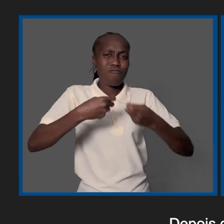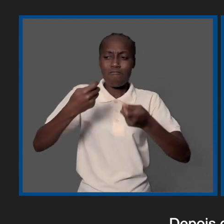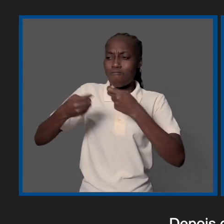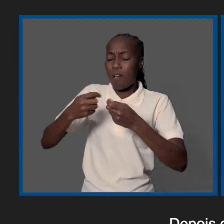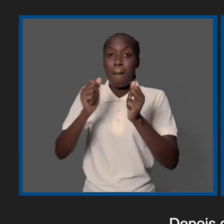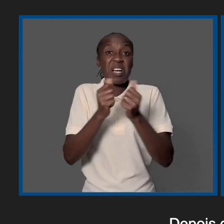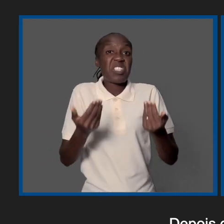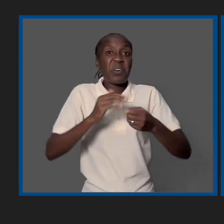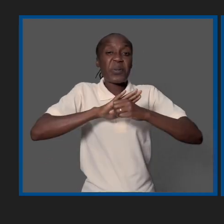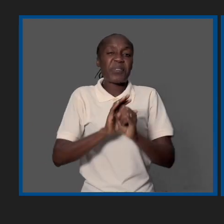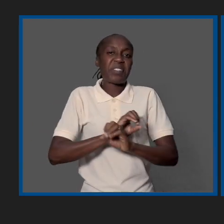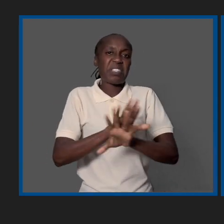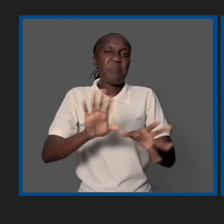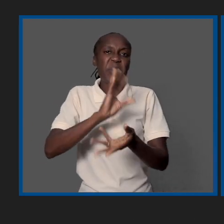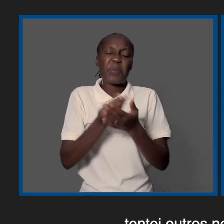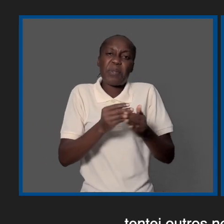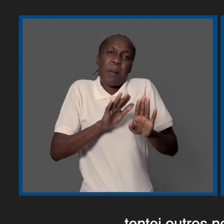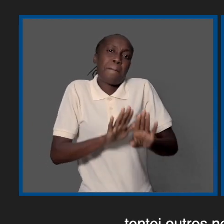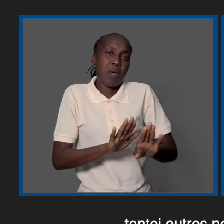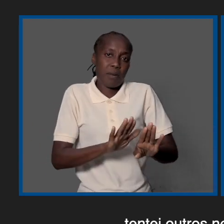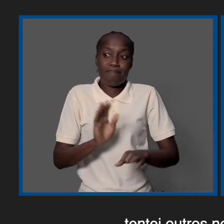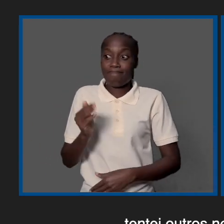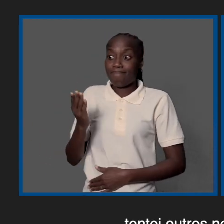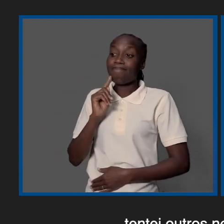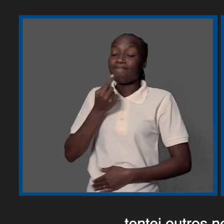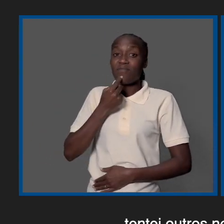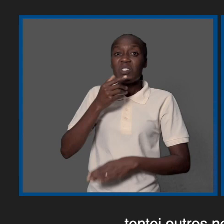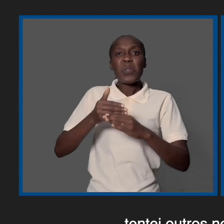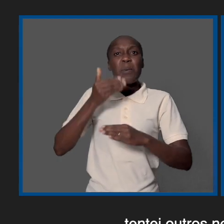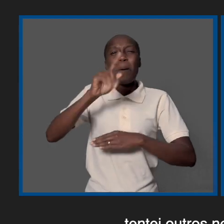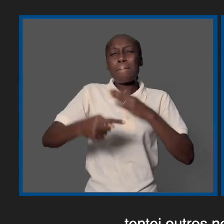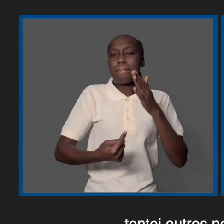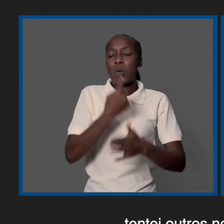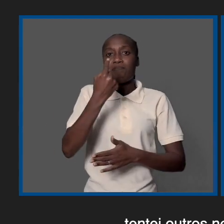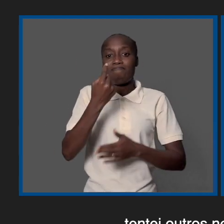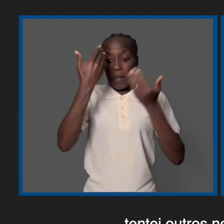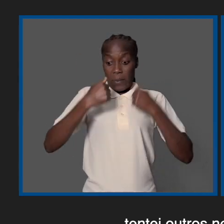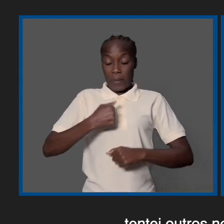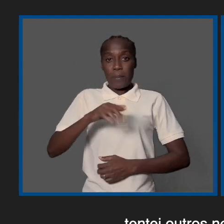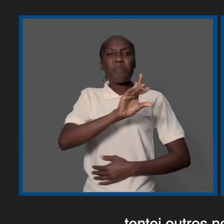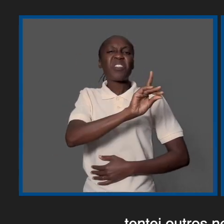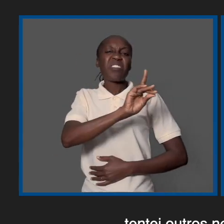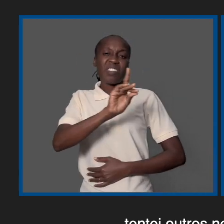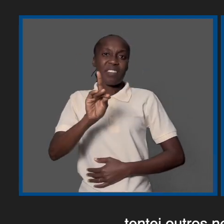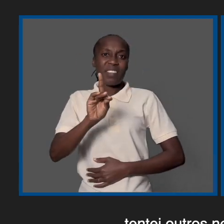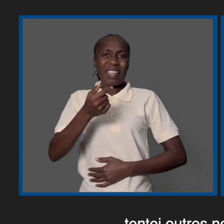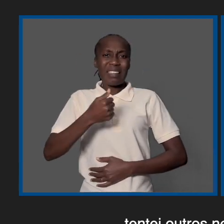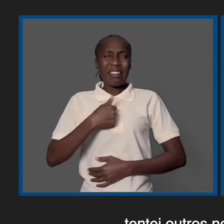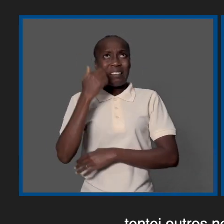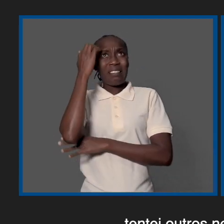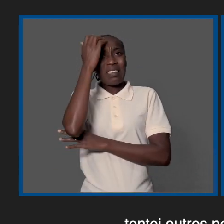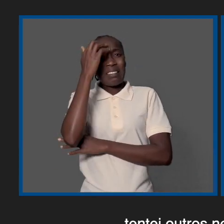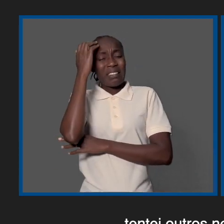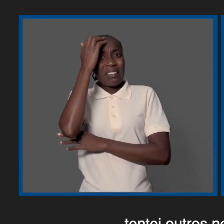ter contraído a lesão, fiquei, olhei para os lados, vi que tentei outros negócios,